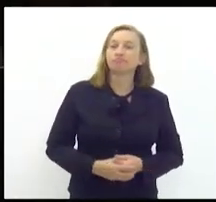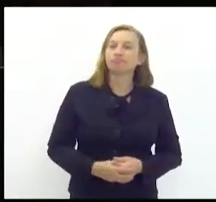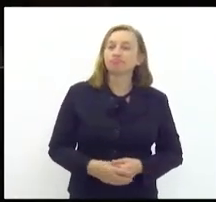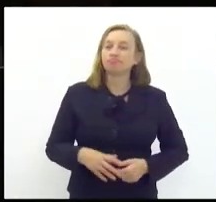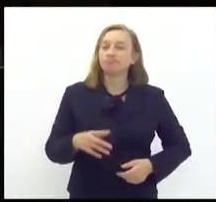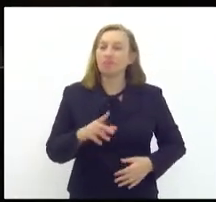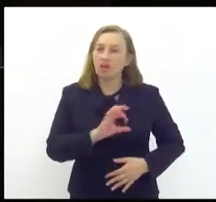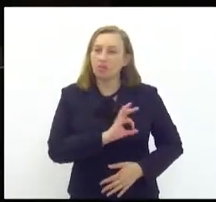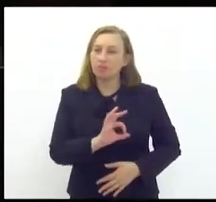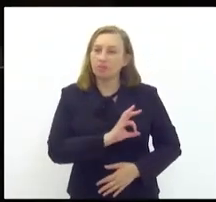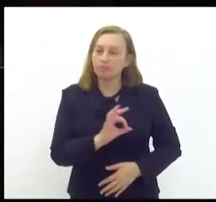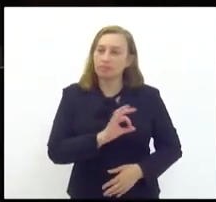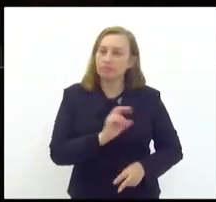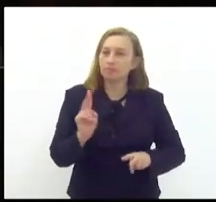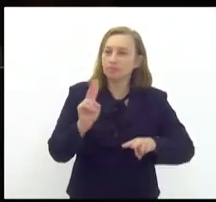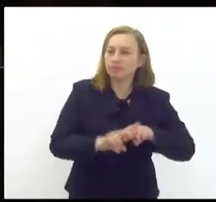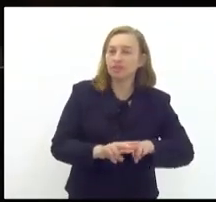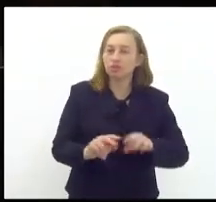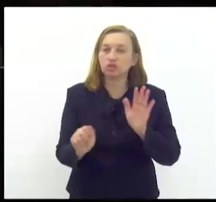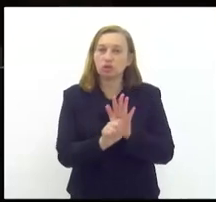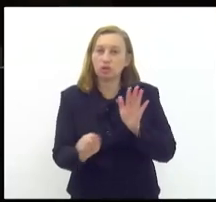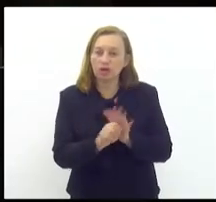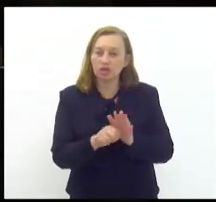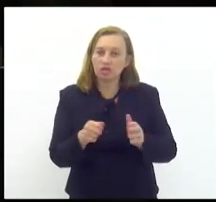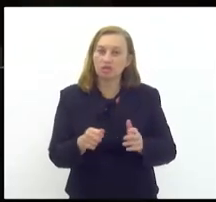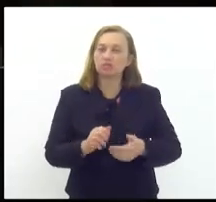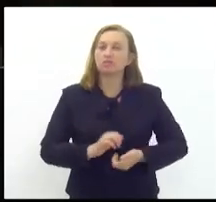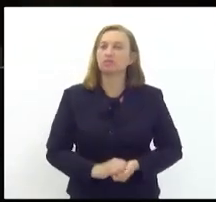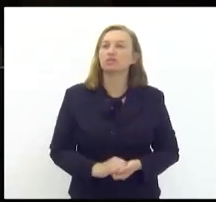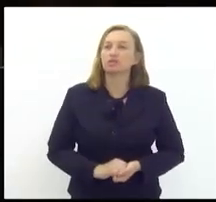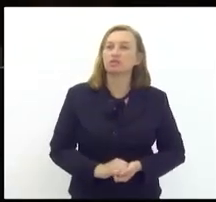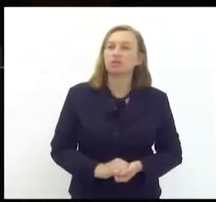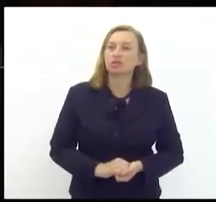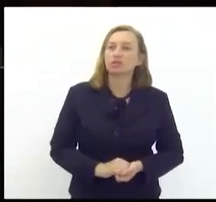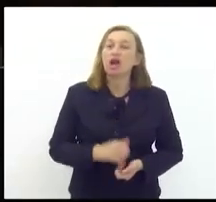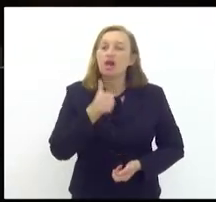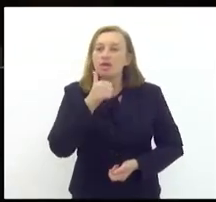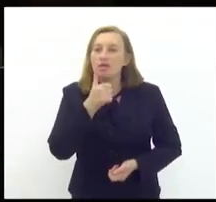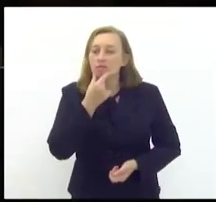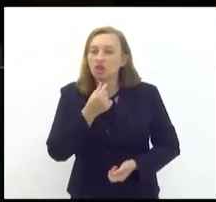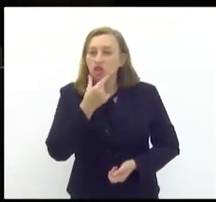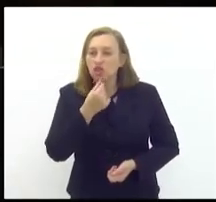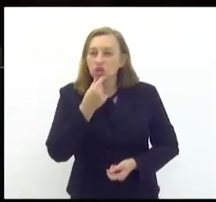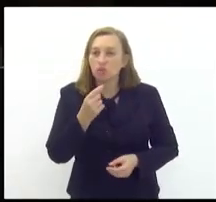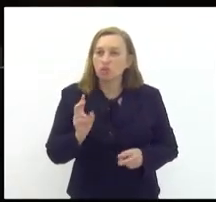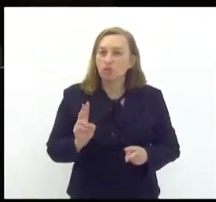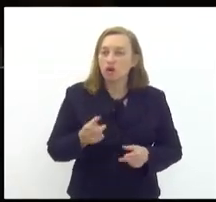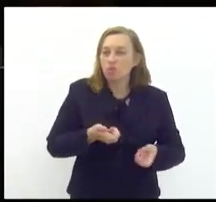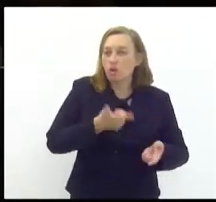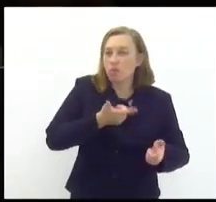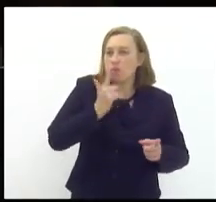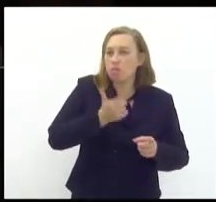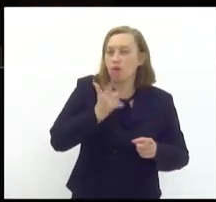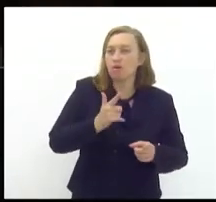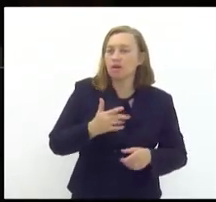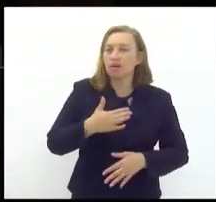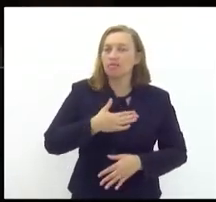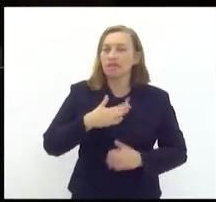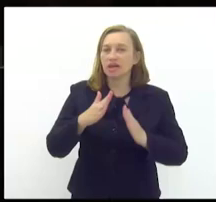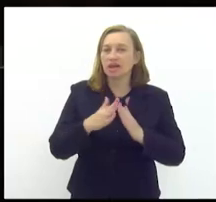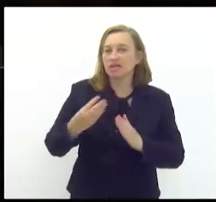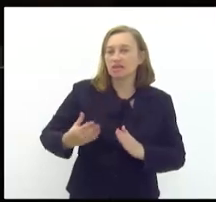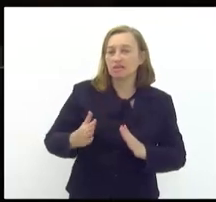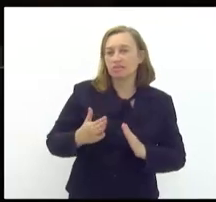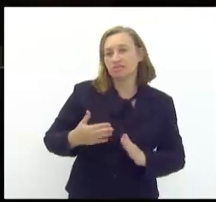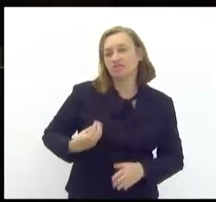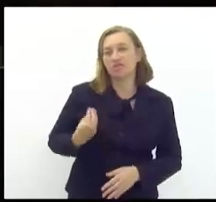de drogas no bairro do Risca Faca menina baleado um outro Minha Casa Minha Vida E aí Presidente